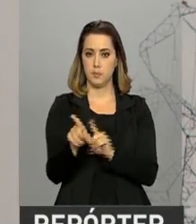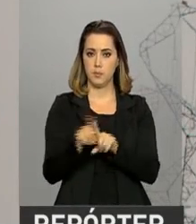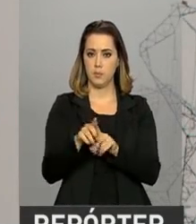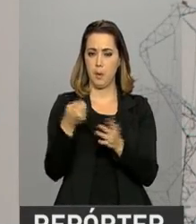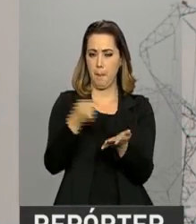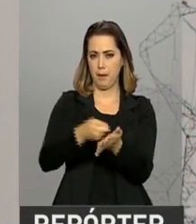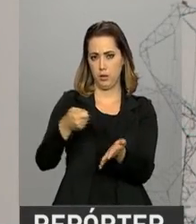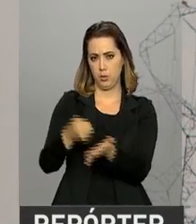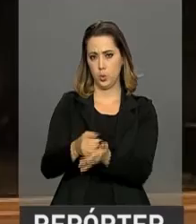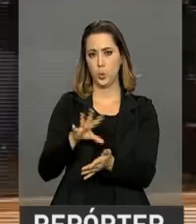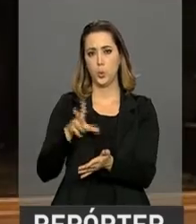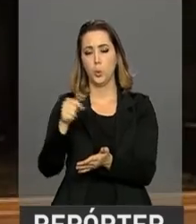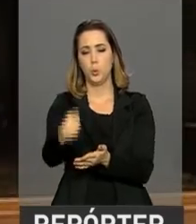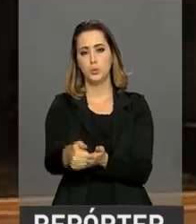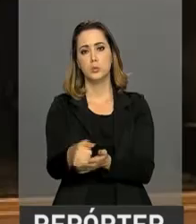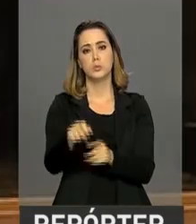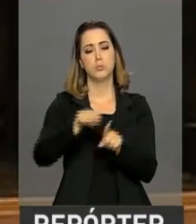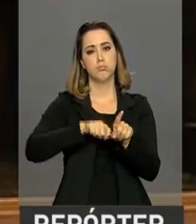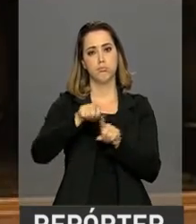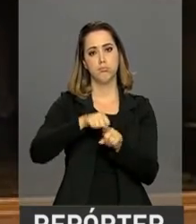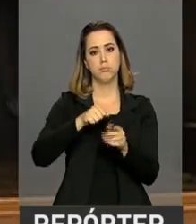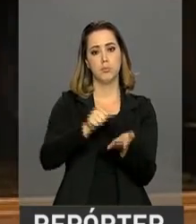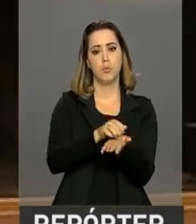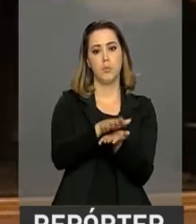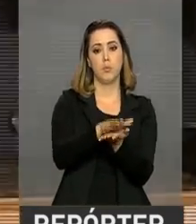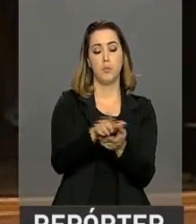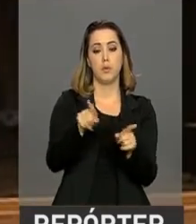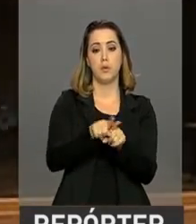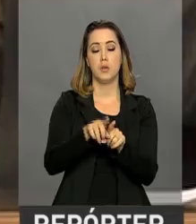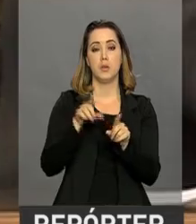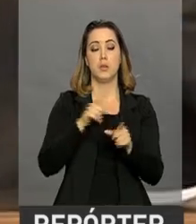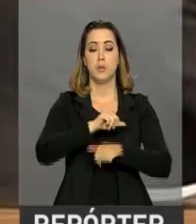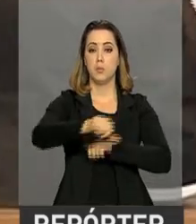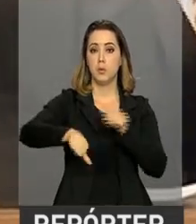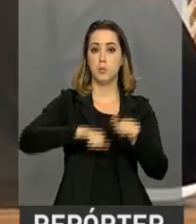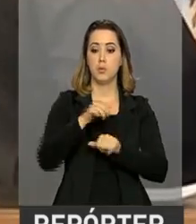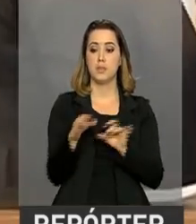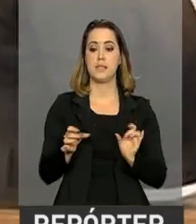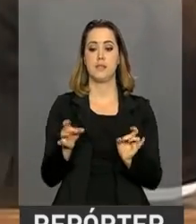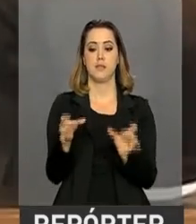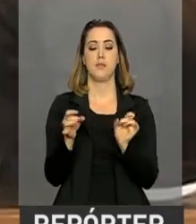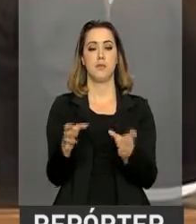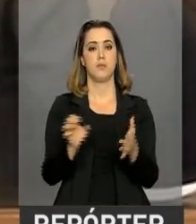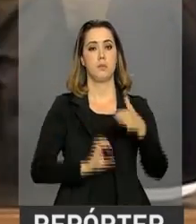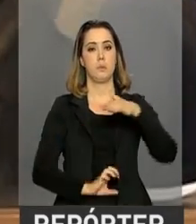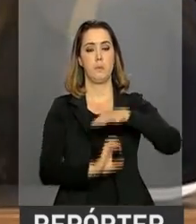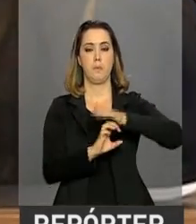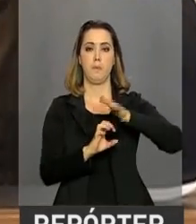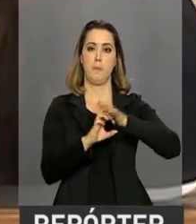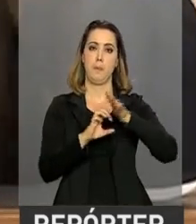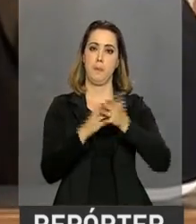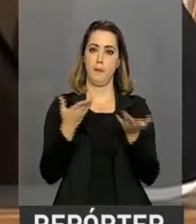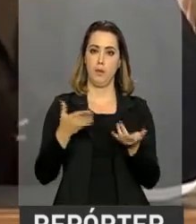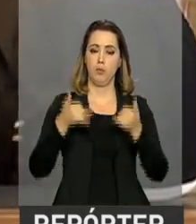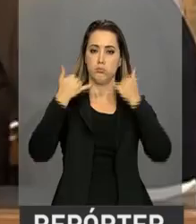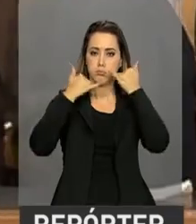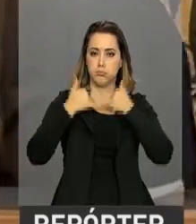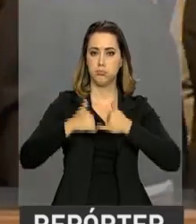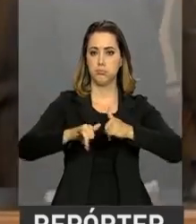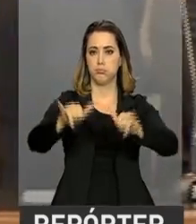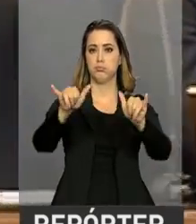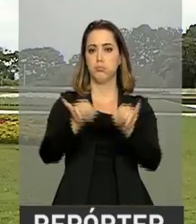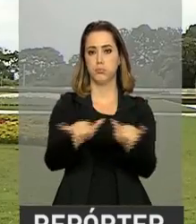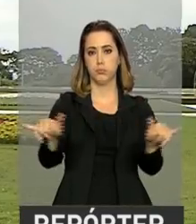pago na conta de luz e mudança nos leilões de desestatização, para facilitar os processos de venda das distribuidoras